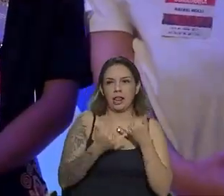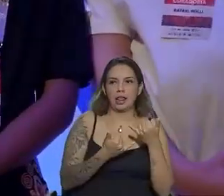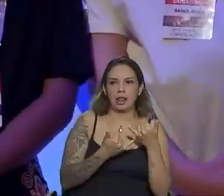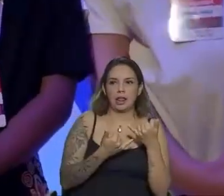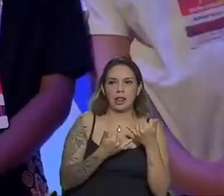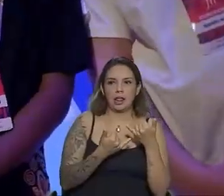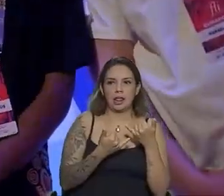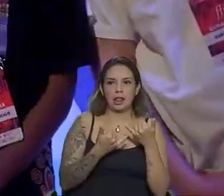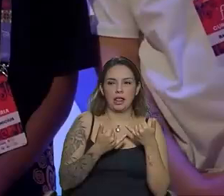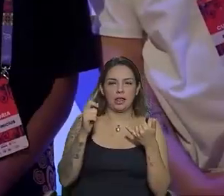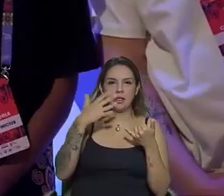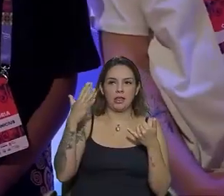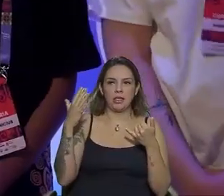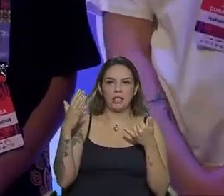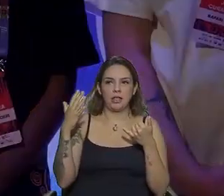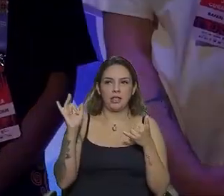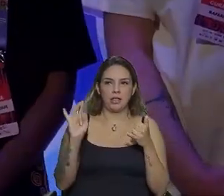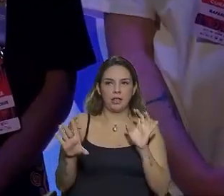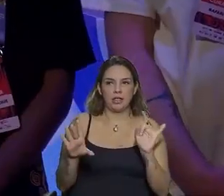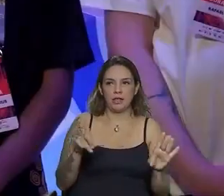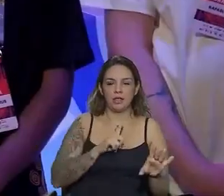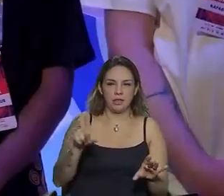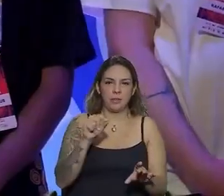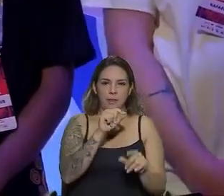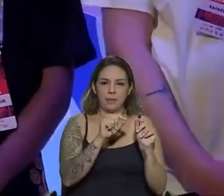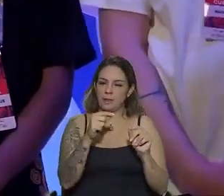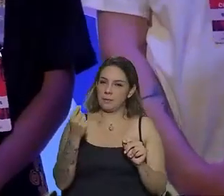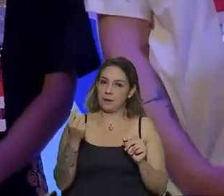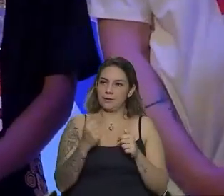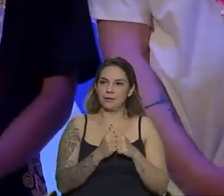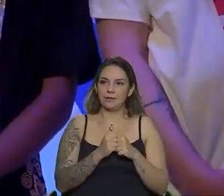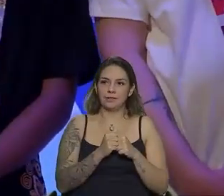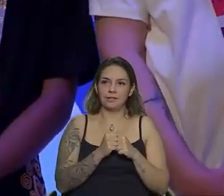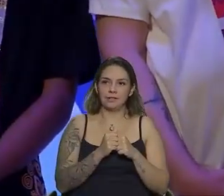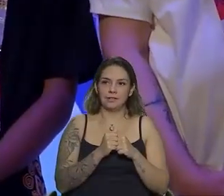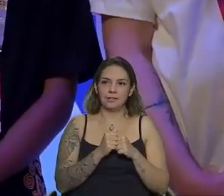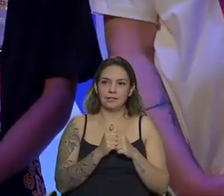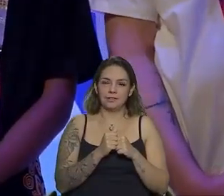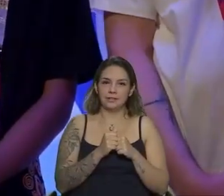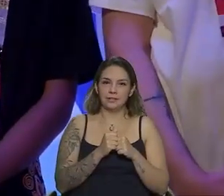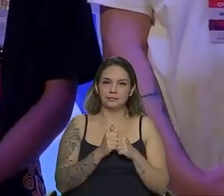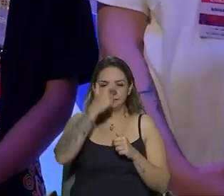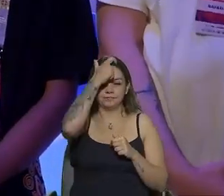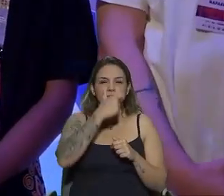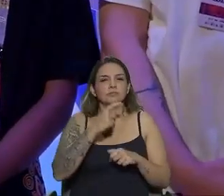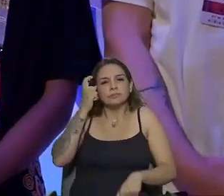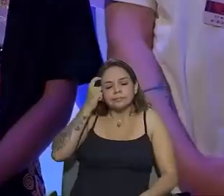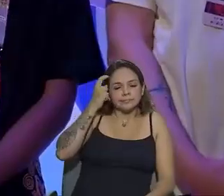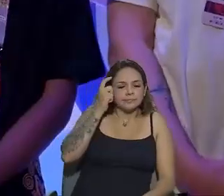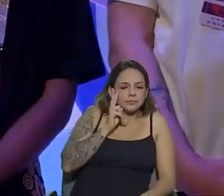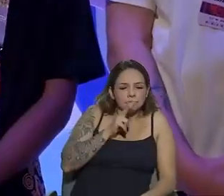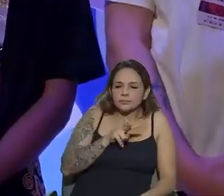e contos fantásticos. Cada escolha tem seu preço, cara Alice. A Alice gastou um